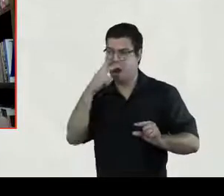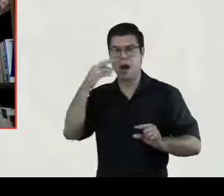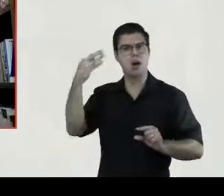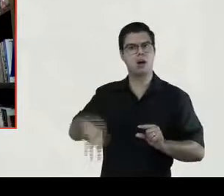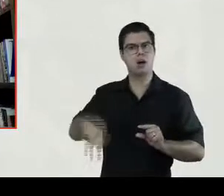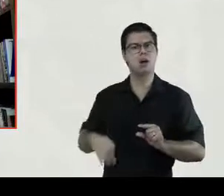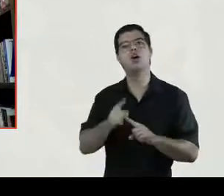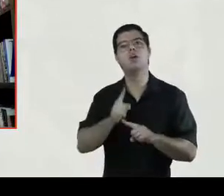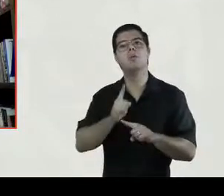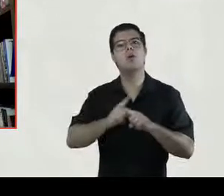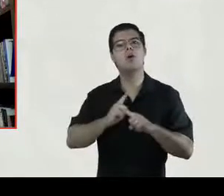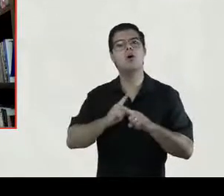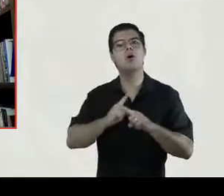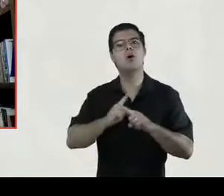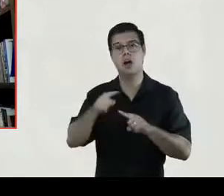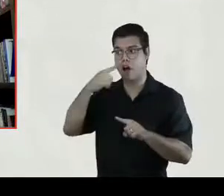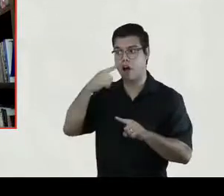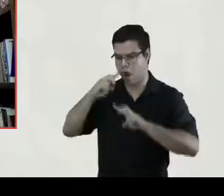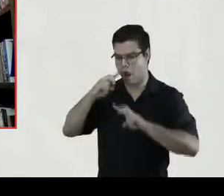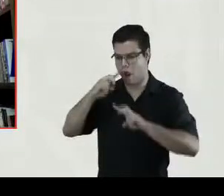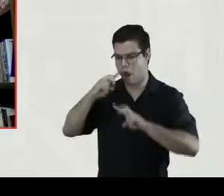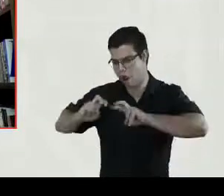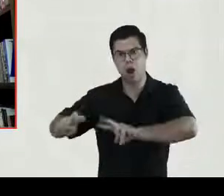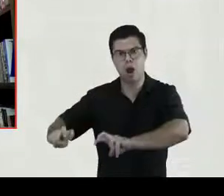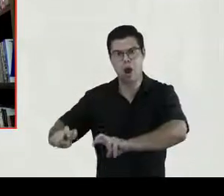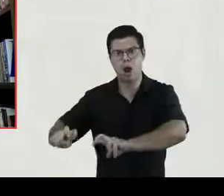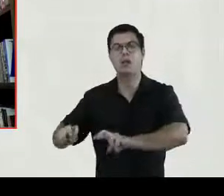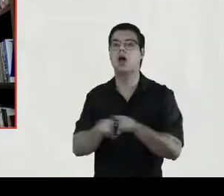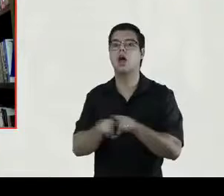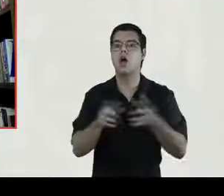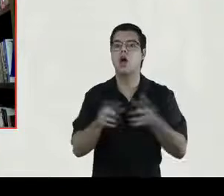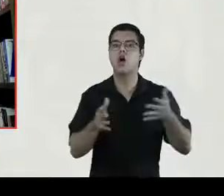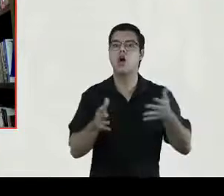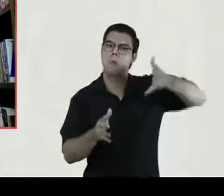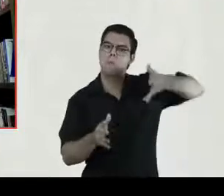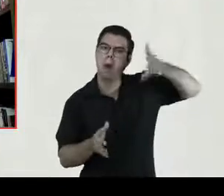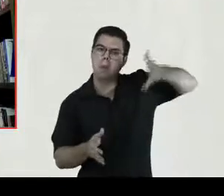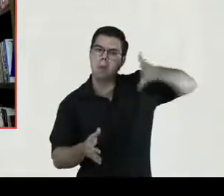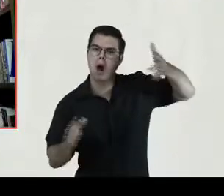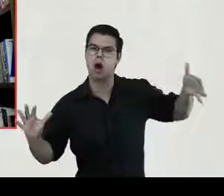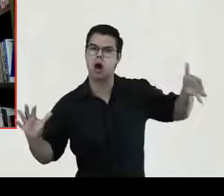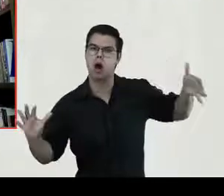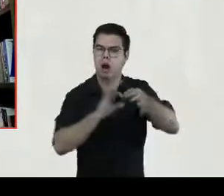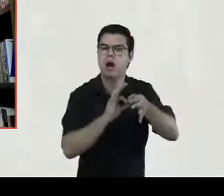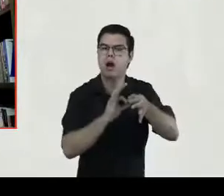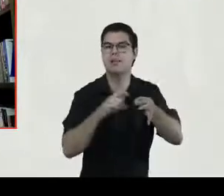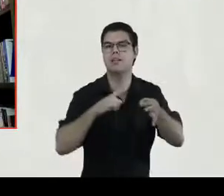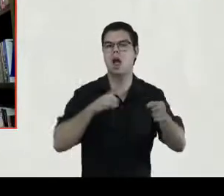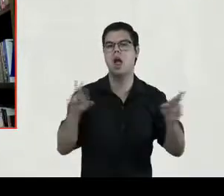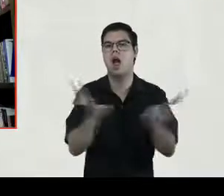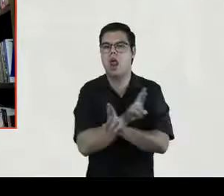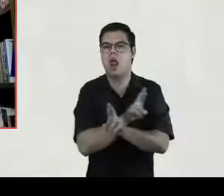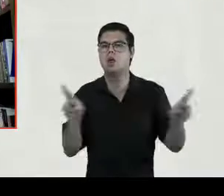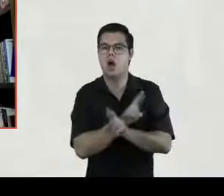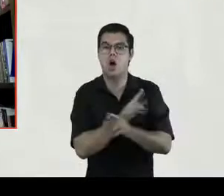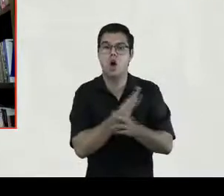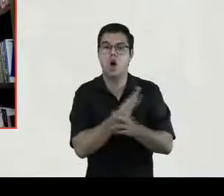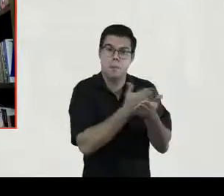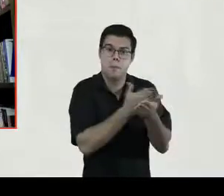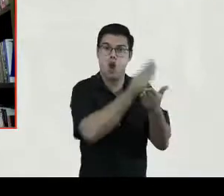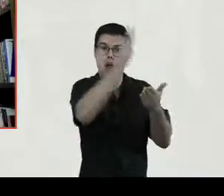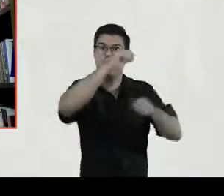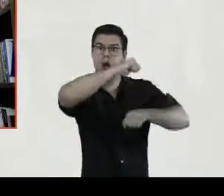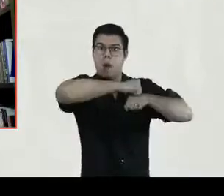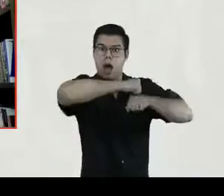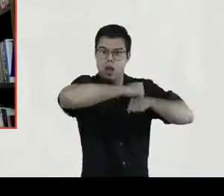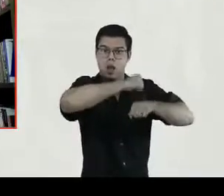correta, sobretudo quando nós analisamos o que foi apresentado hoje aqui, né, com esse debate que envolveu a relação da bibliografia material